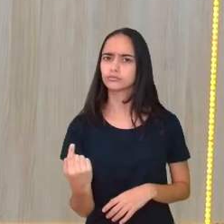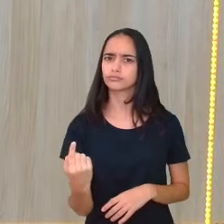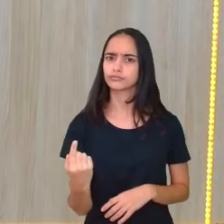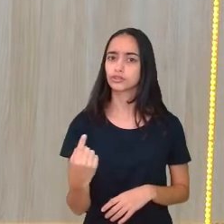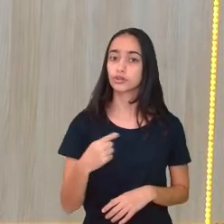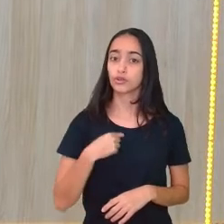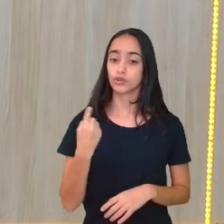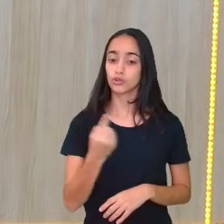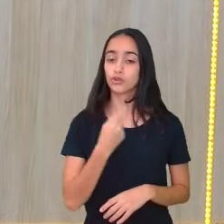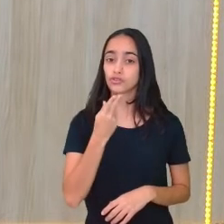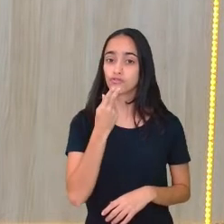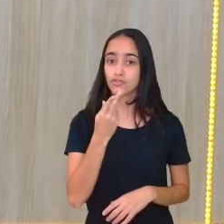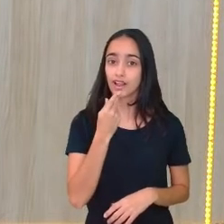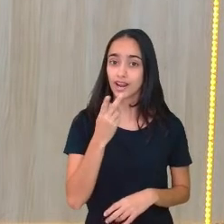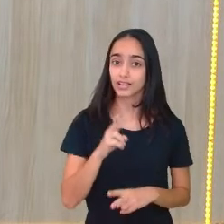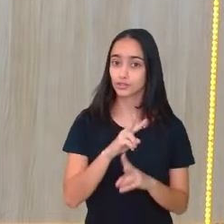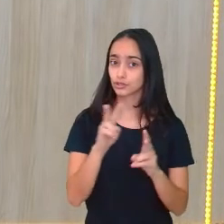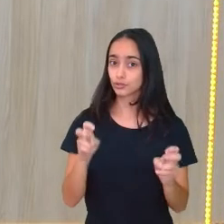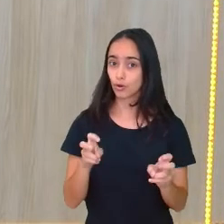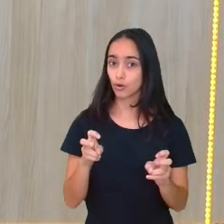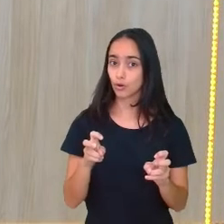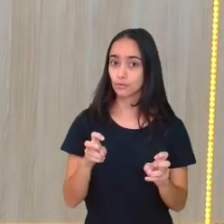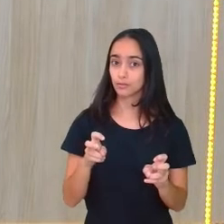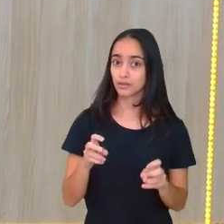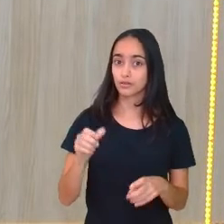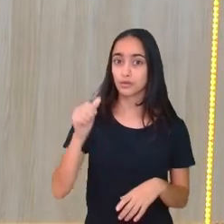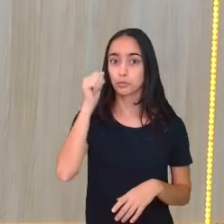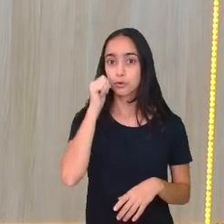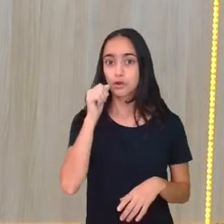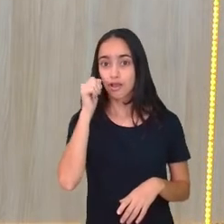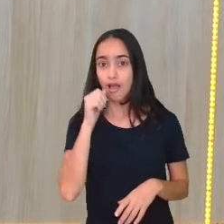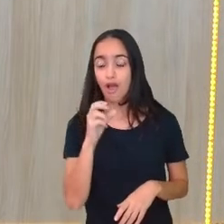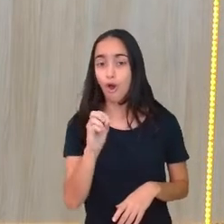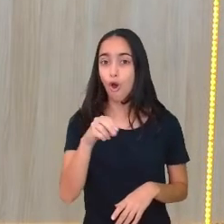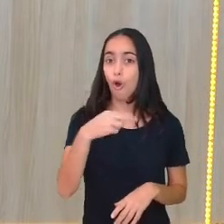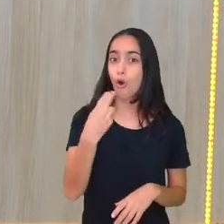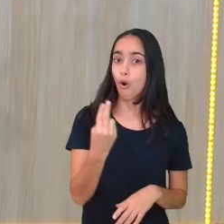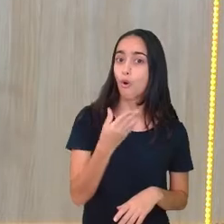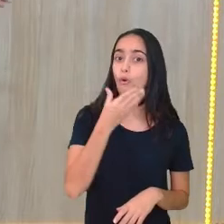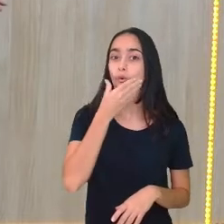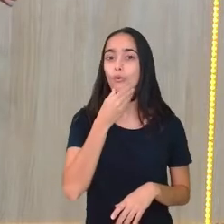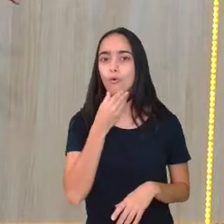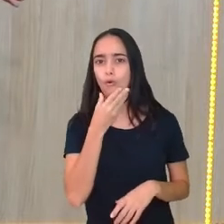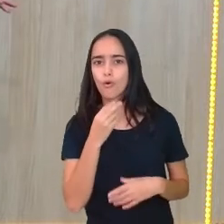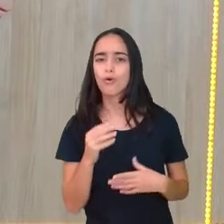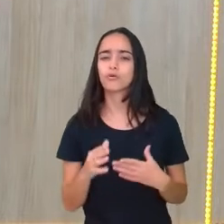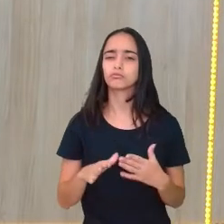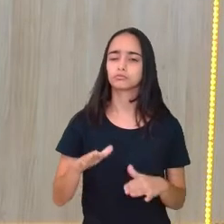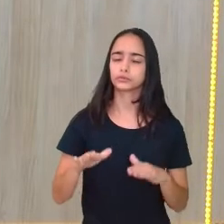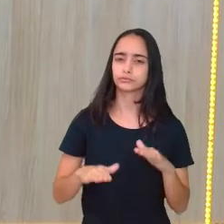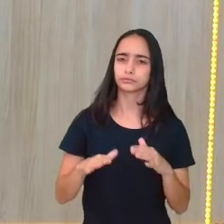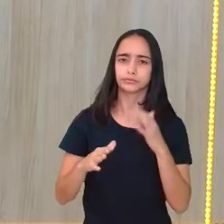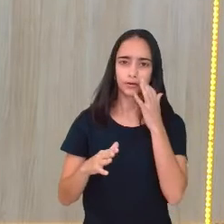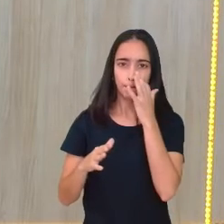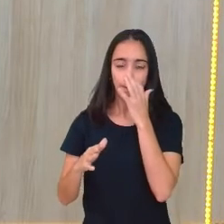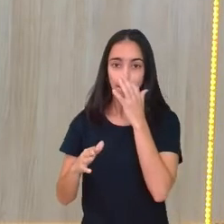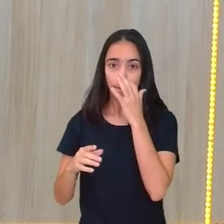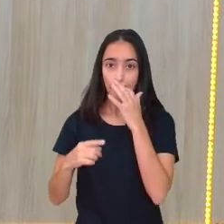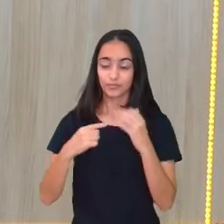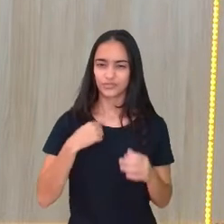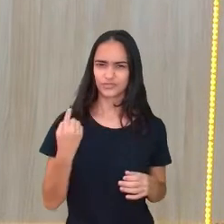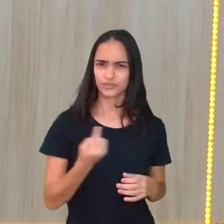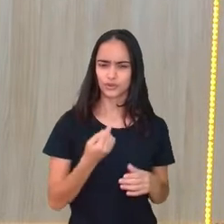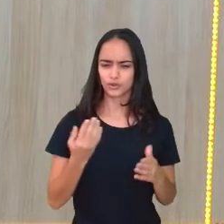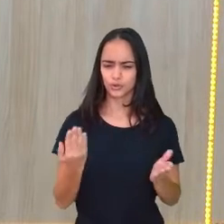sexo biológico. A gente não está aqui entrando nas questões características. de gênero, né? Isso. Não. Não estamos entrando no aspecto de